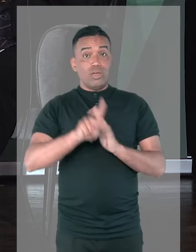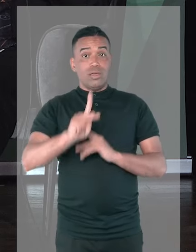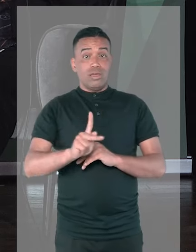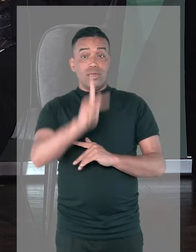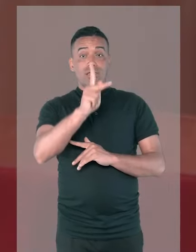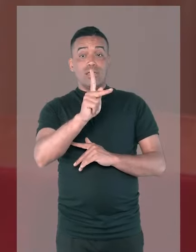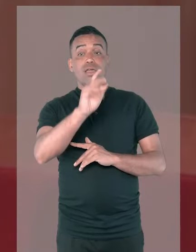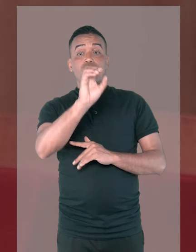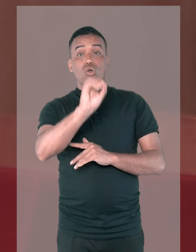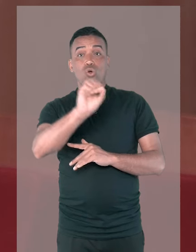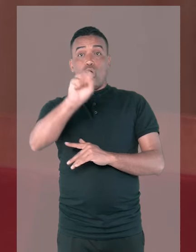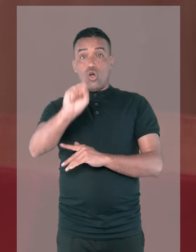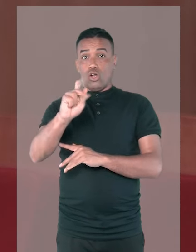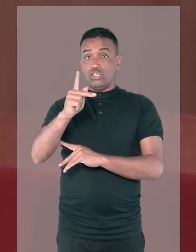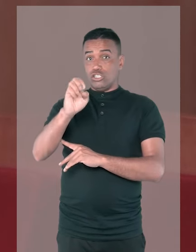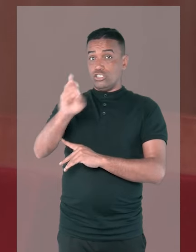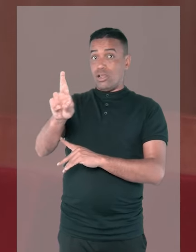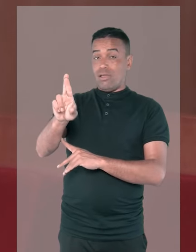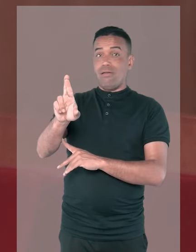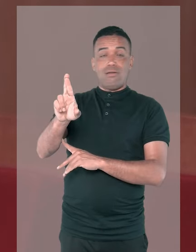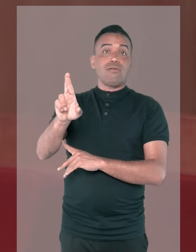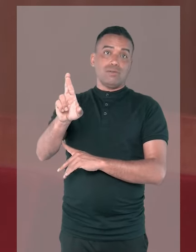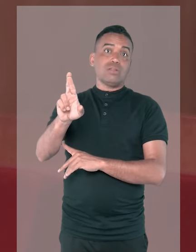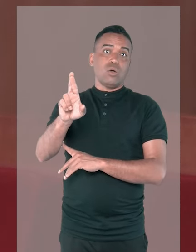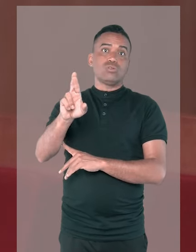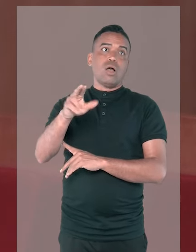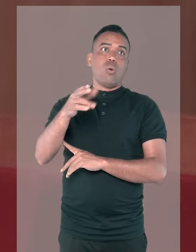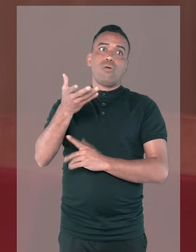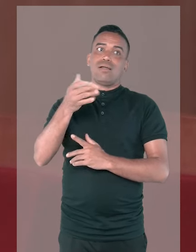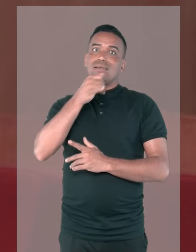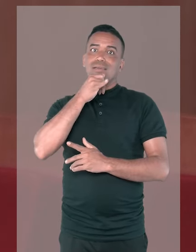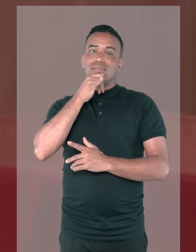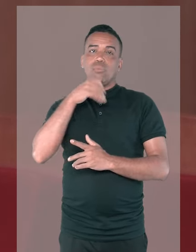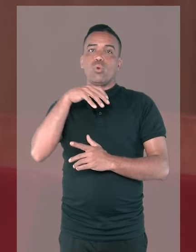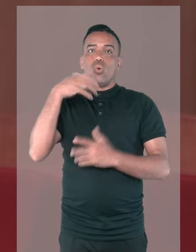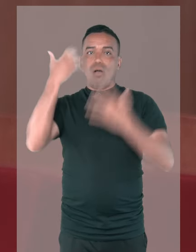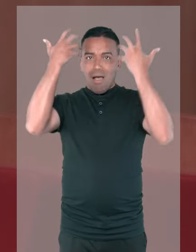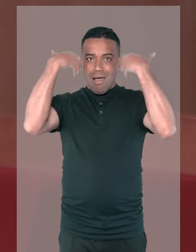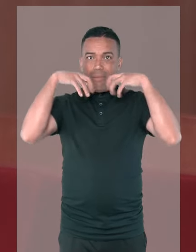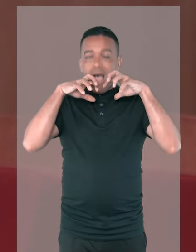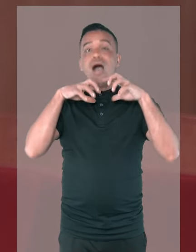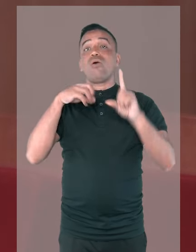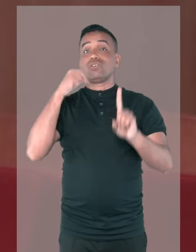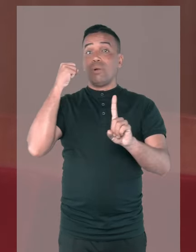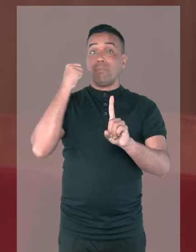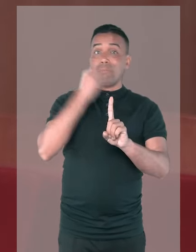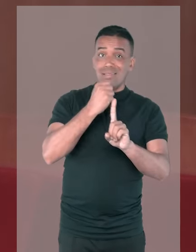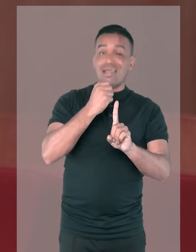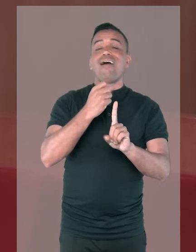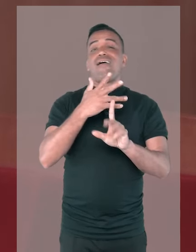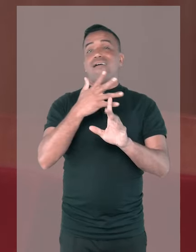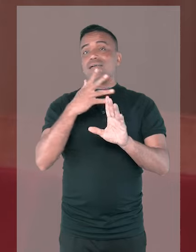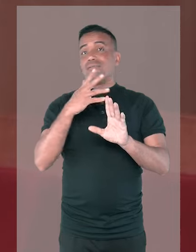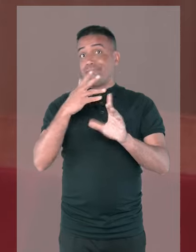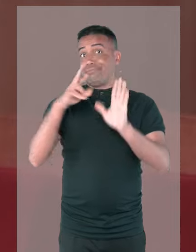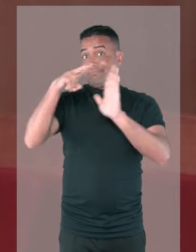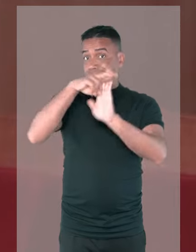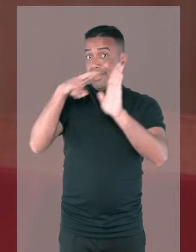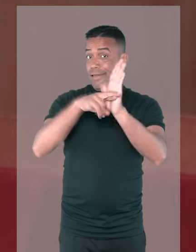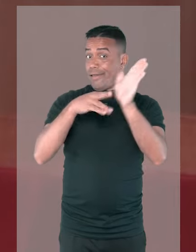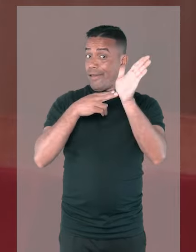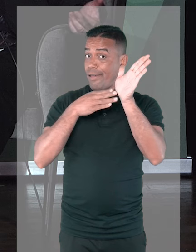né? E são abates que têm regras religiosas que só podem ser praticados